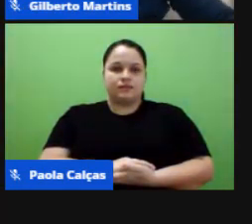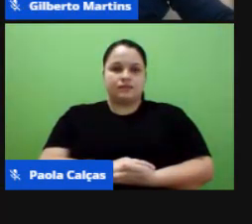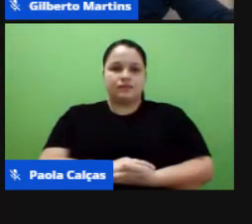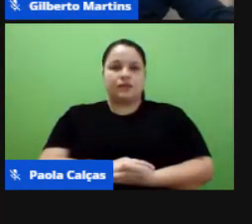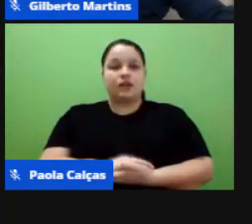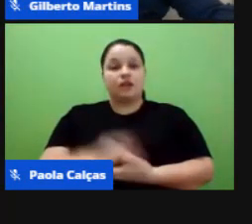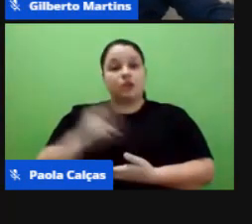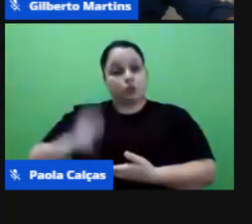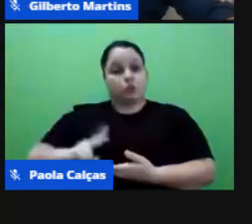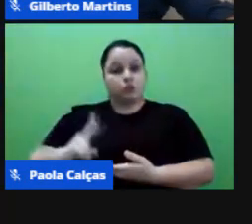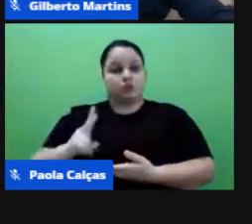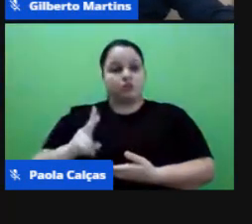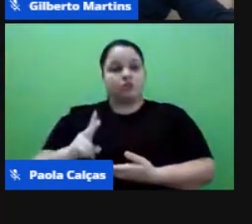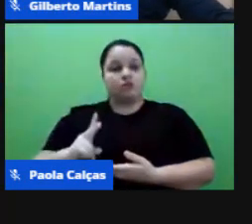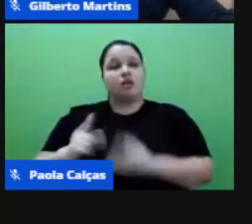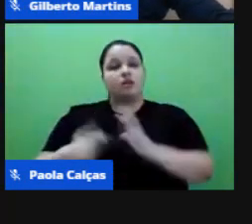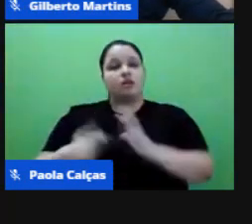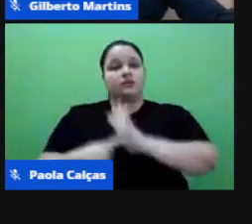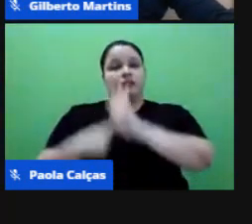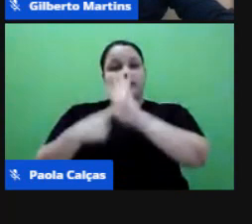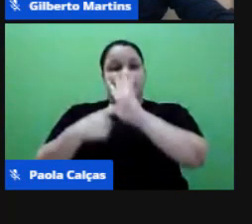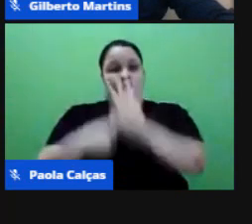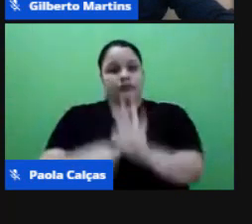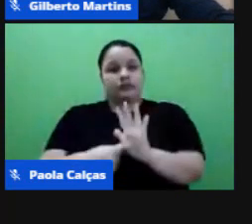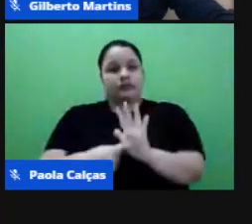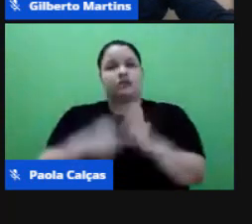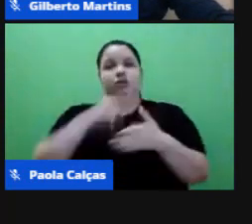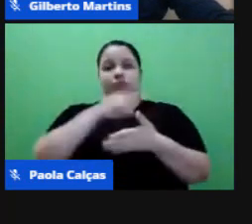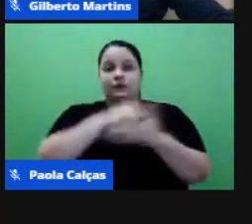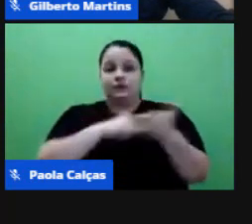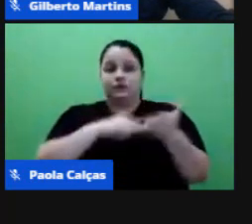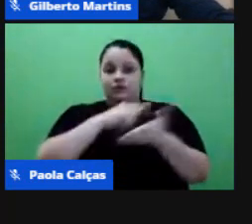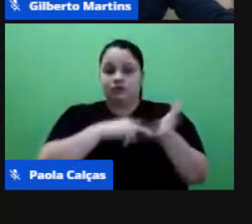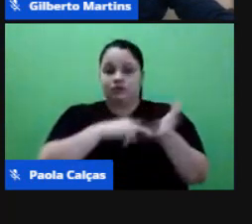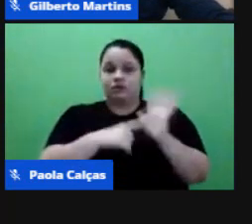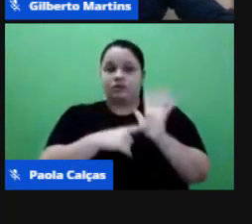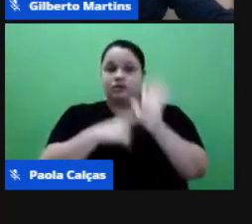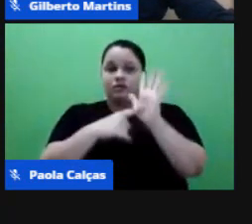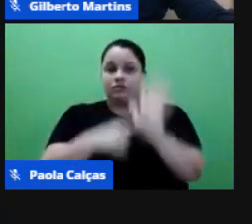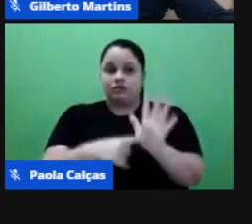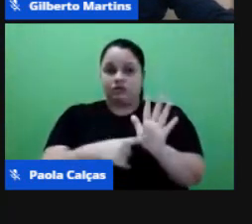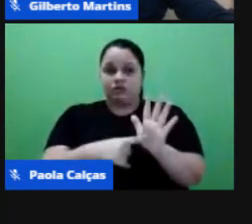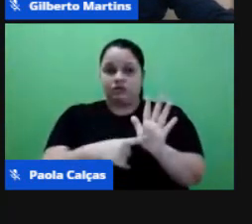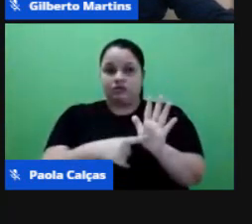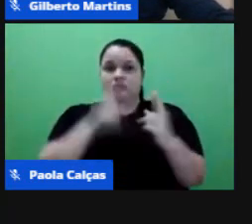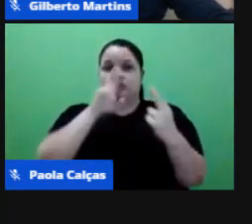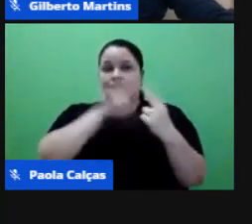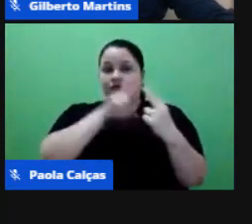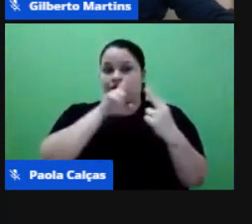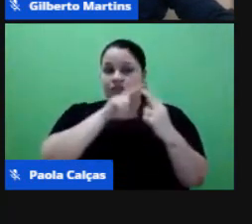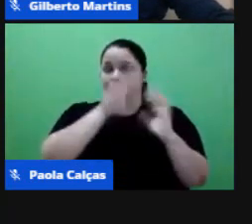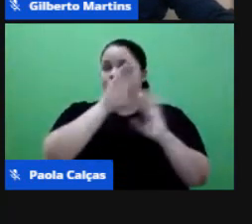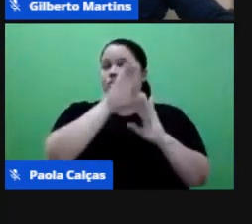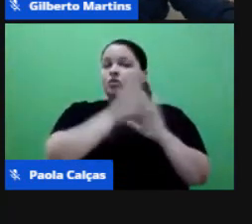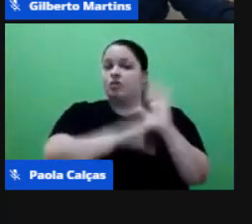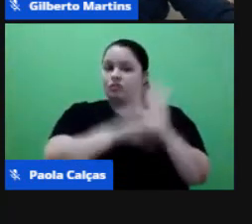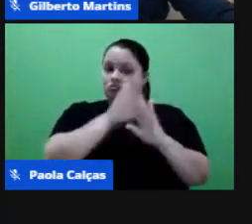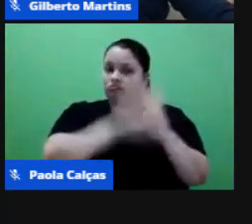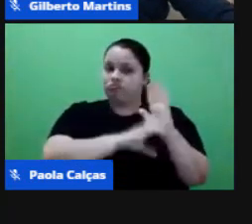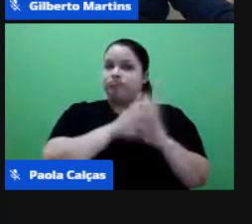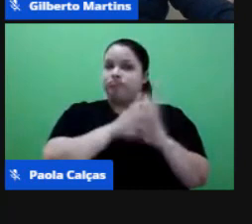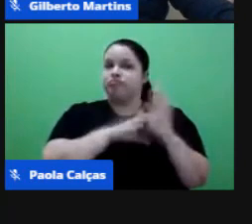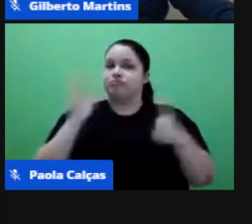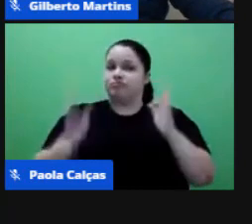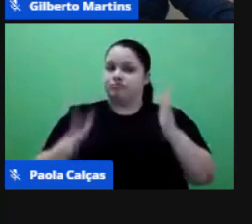Continuando, a apresentação desse documento, desse referencial curricular circunstancial, ele